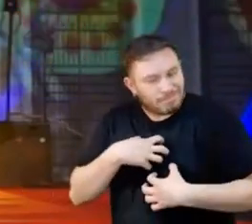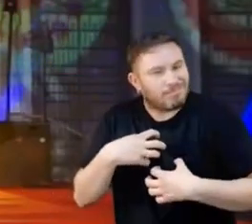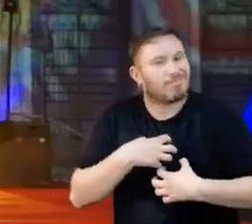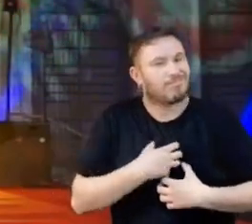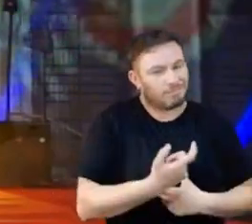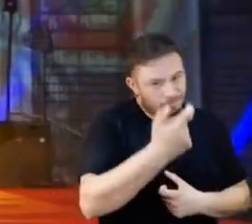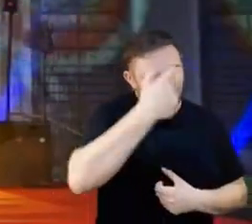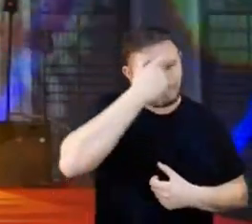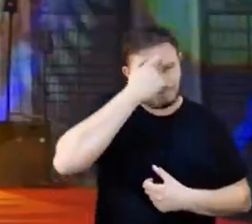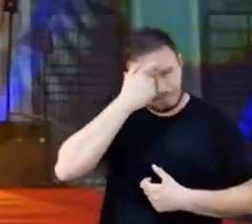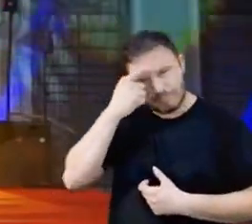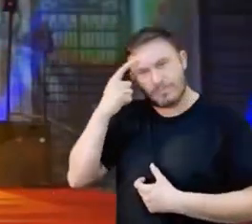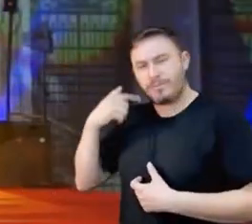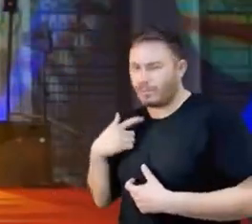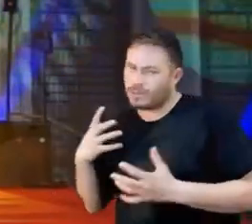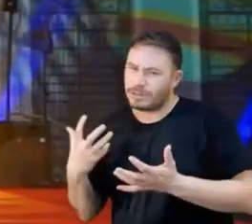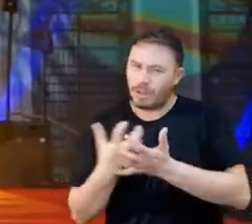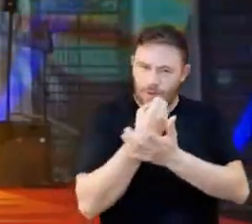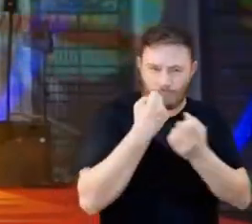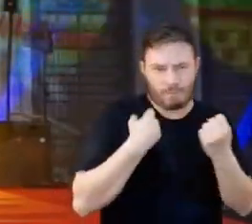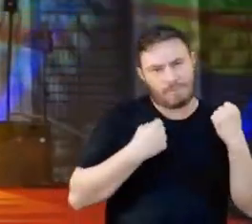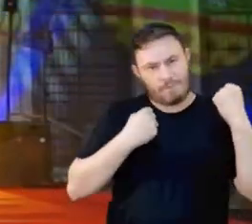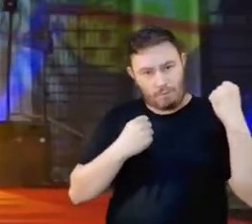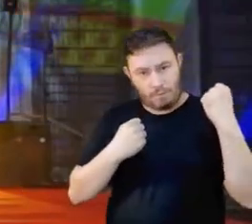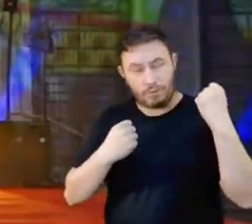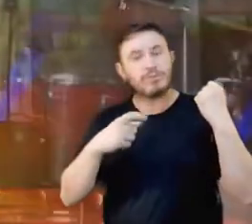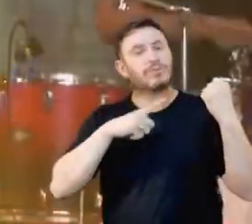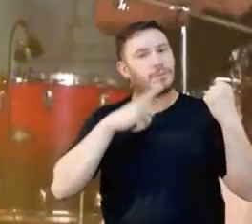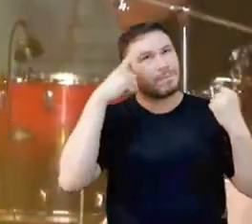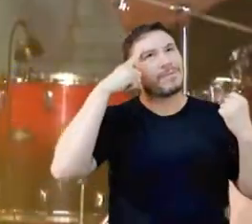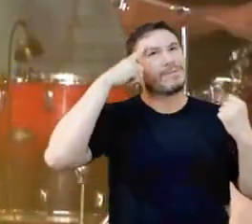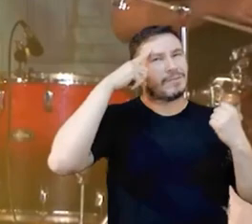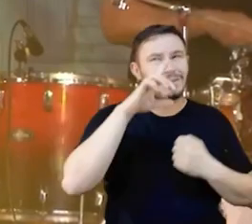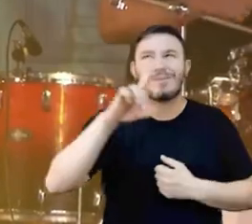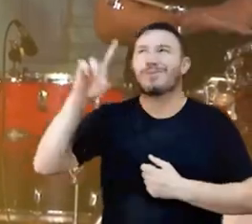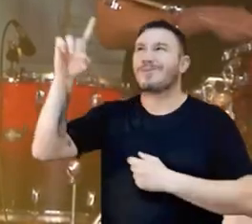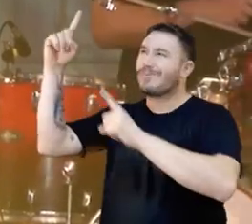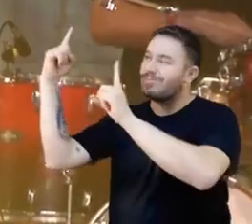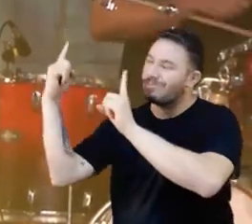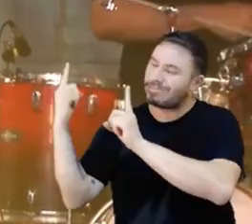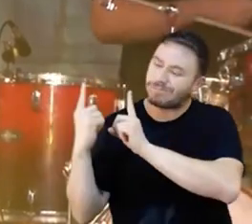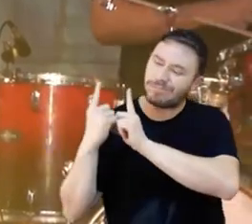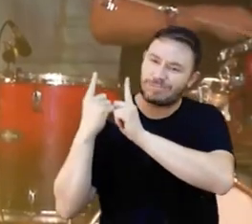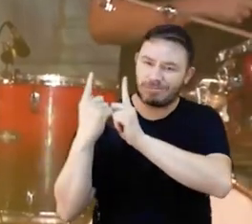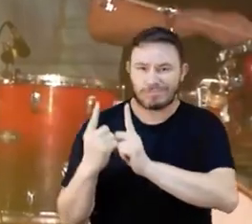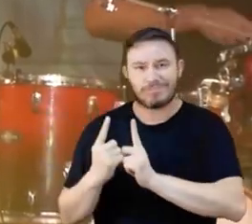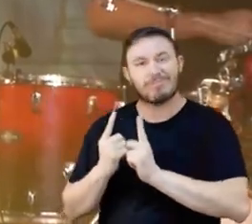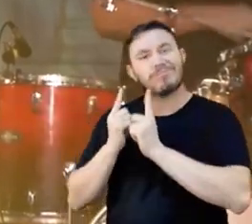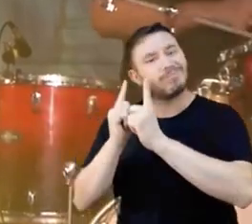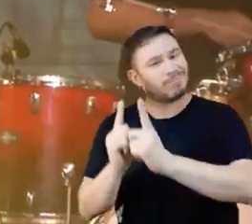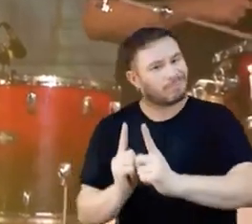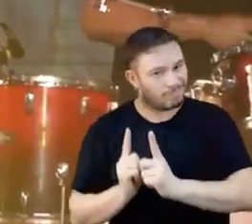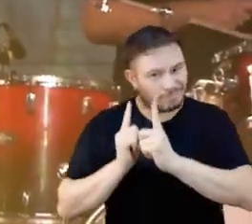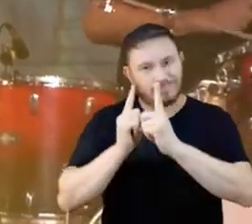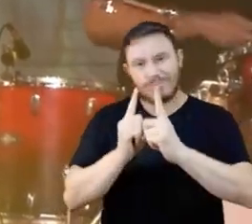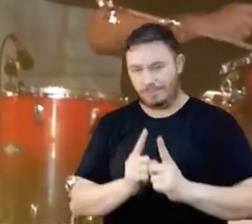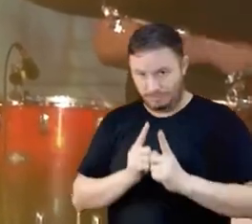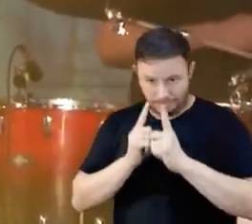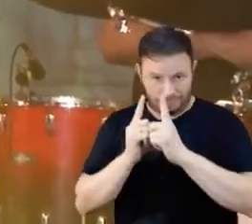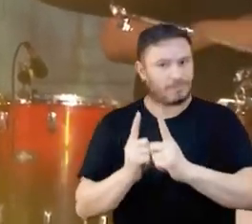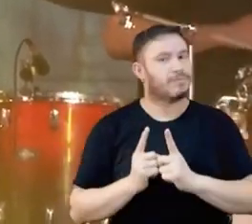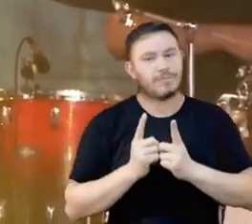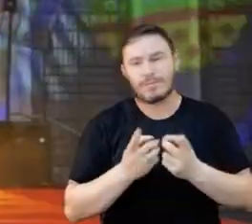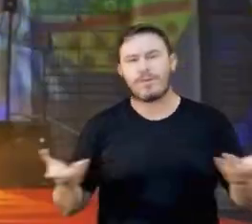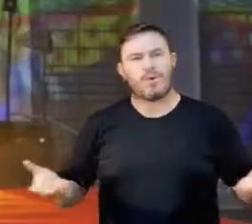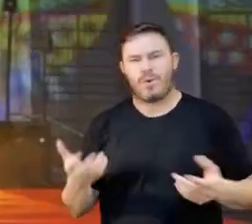muito moço, me sinto são e salvo e forte. E tenho comigo pensado, Deus é brasileiro e anda